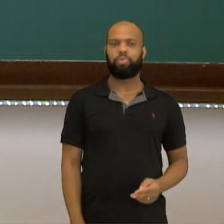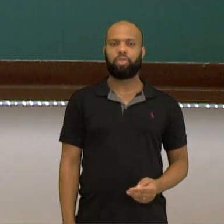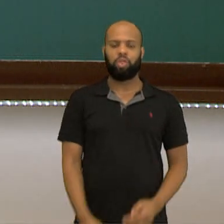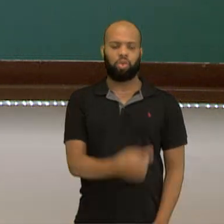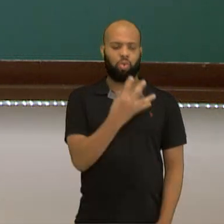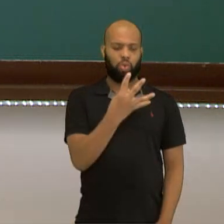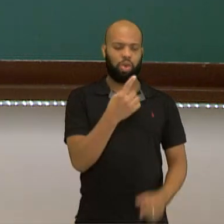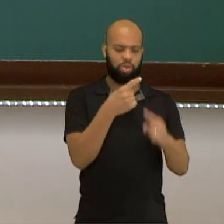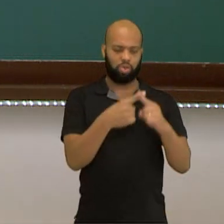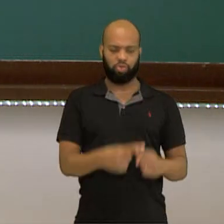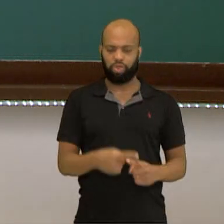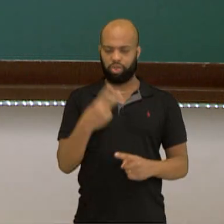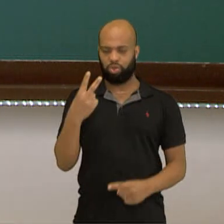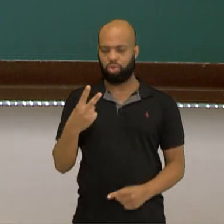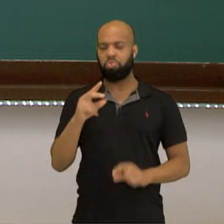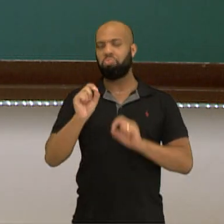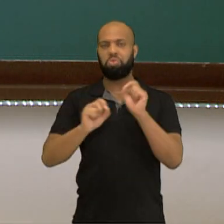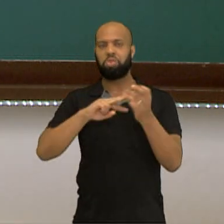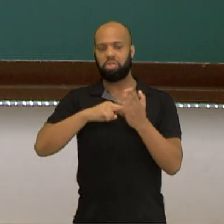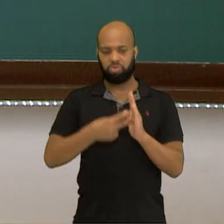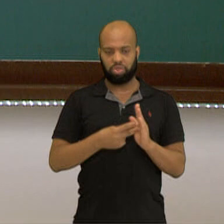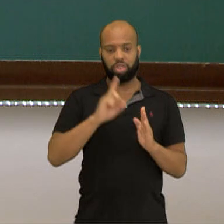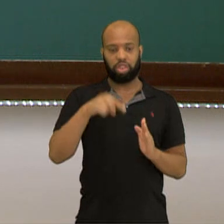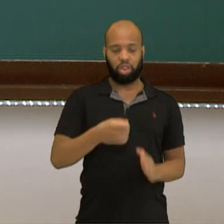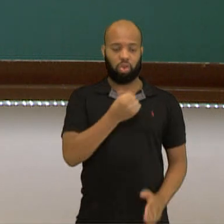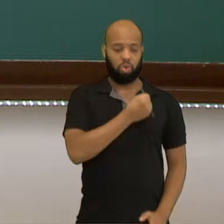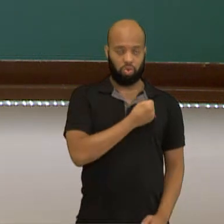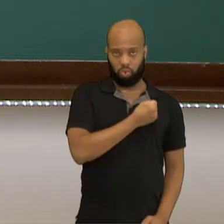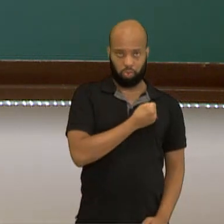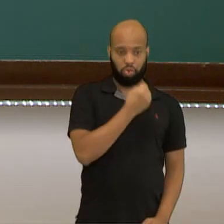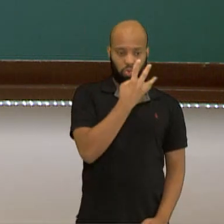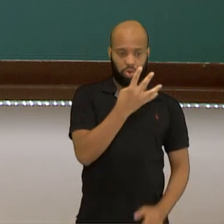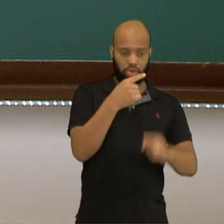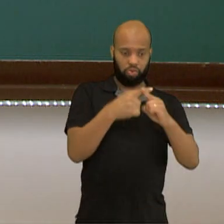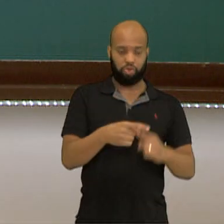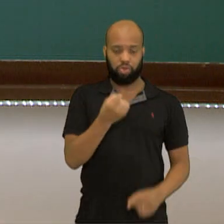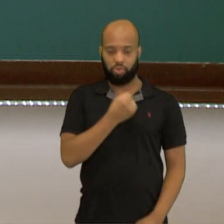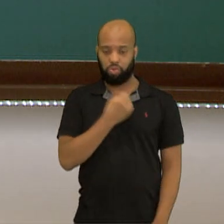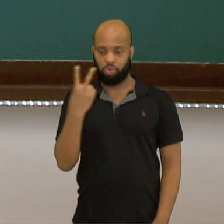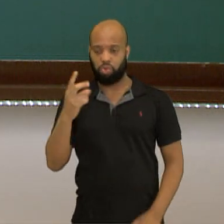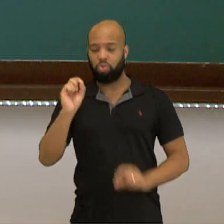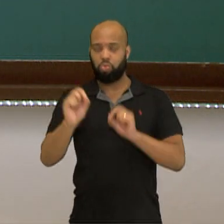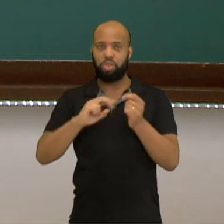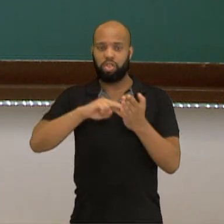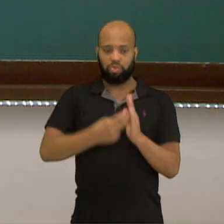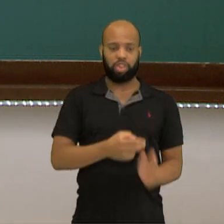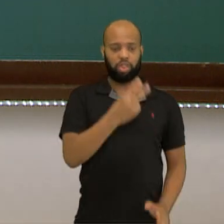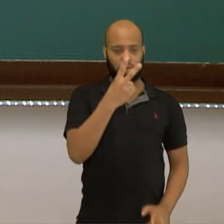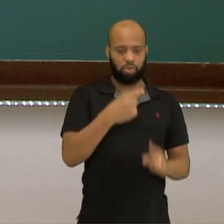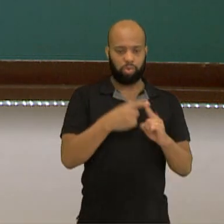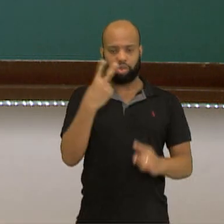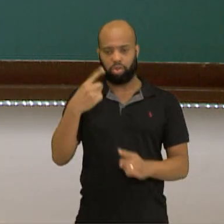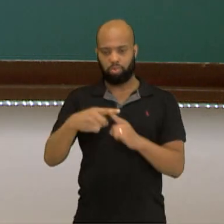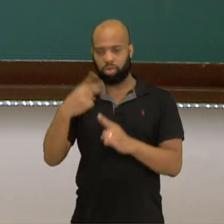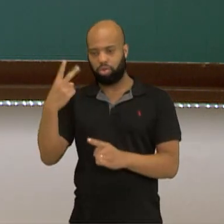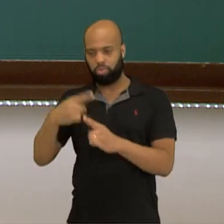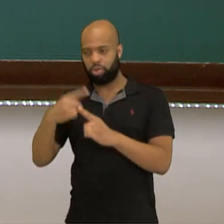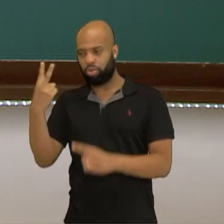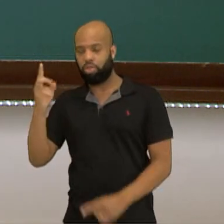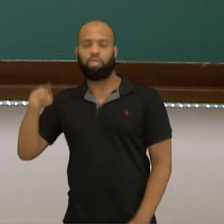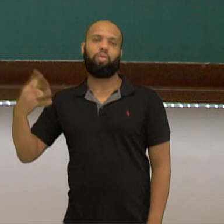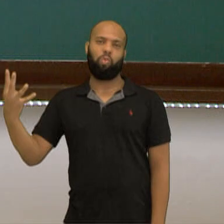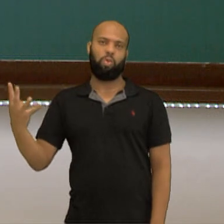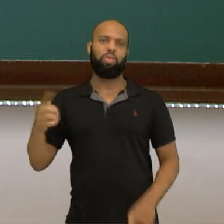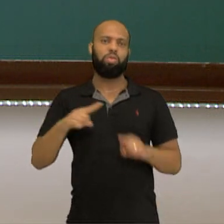vezes 2 é como se fosse 4 vezes o número 2, que é como se fosse 2 mais 2 mais 2 mais 2, certo? Mas e